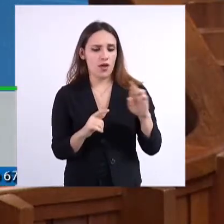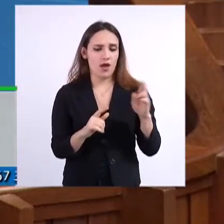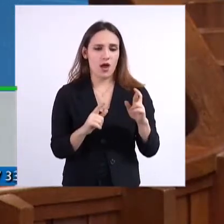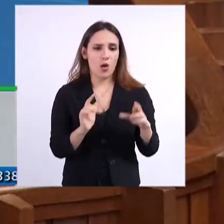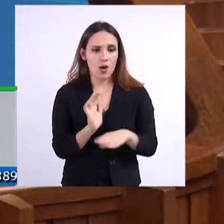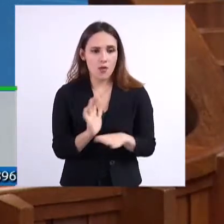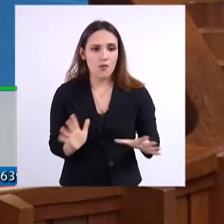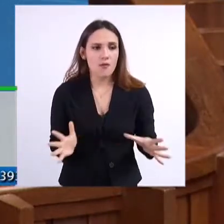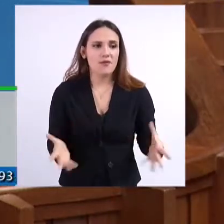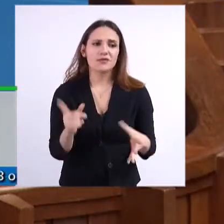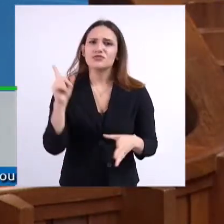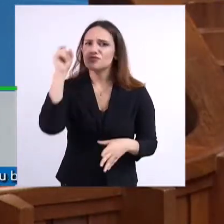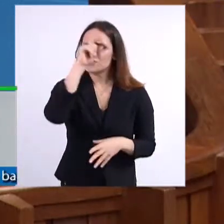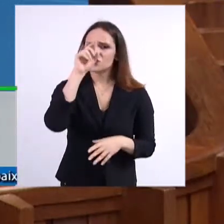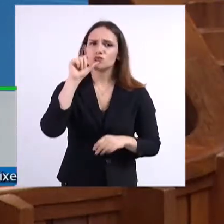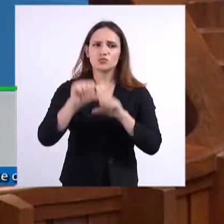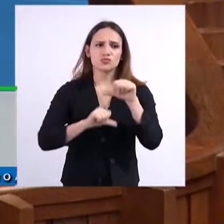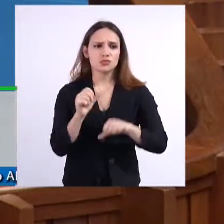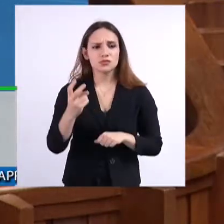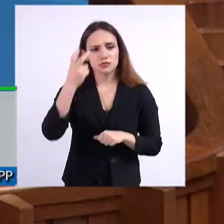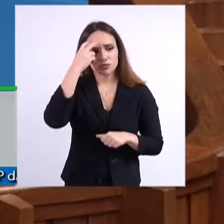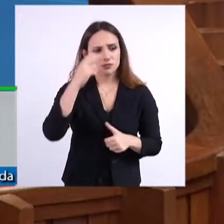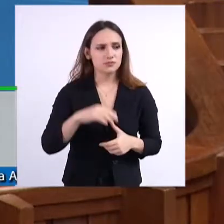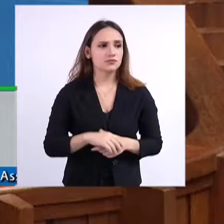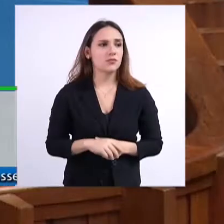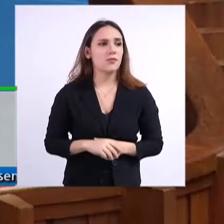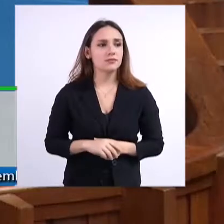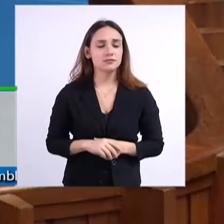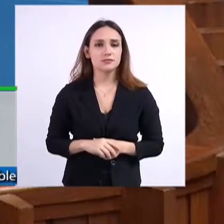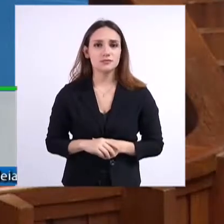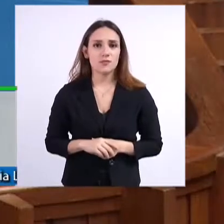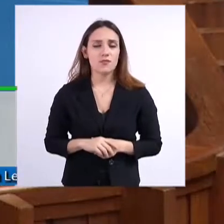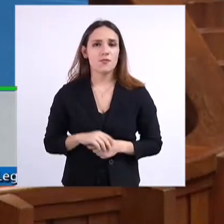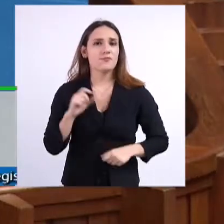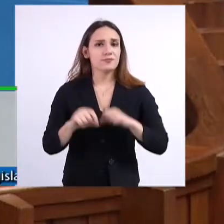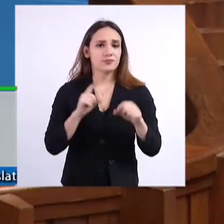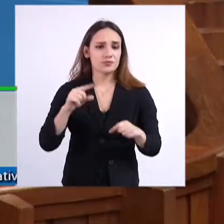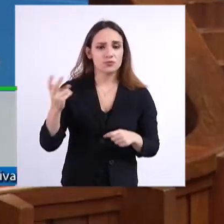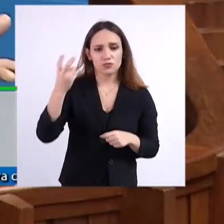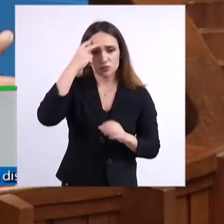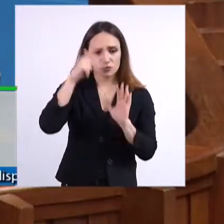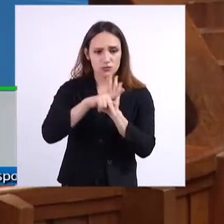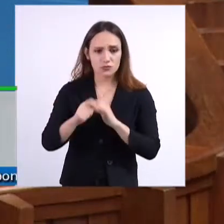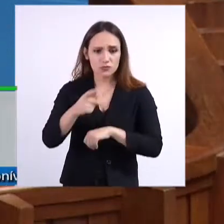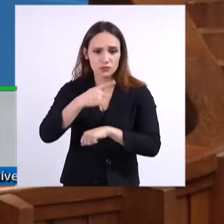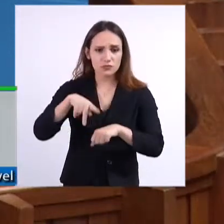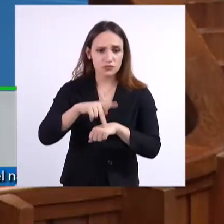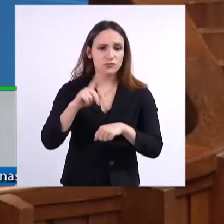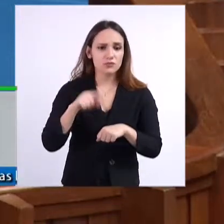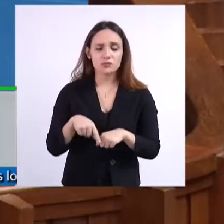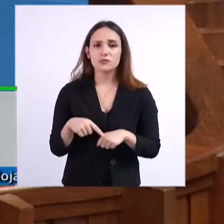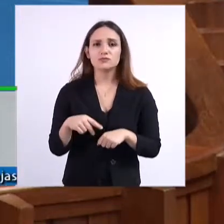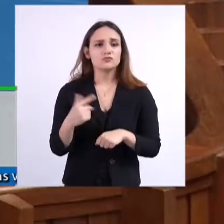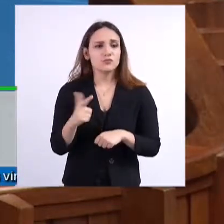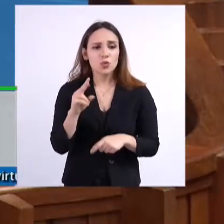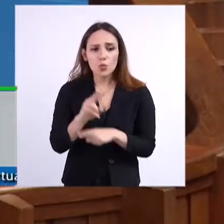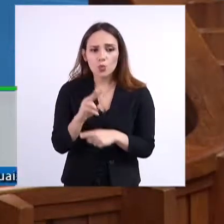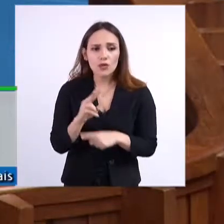uma cultura. E a cultura do nosso país é esta, de não se investir em